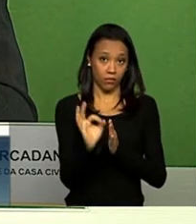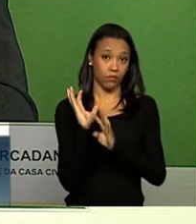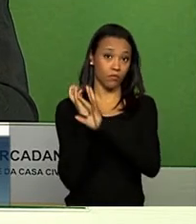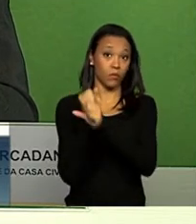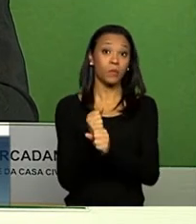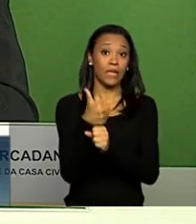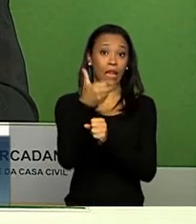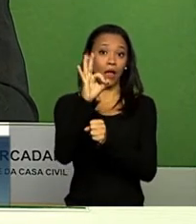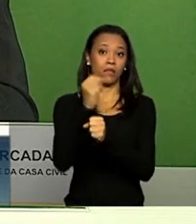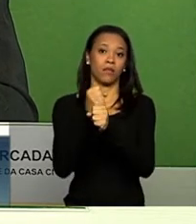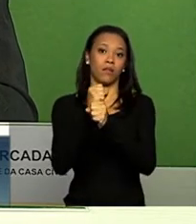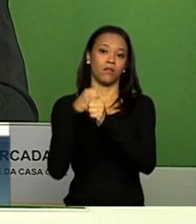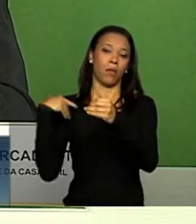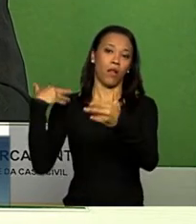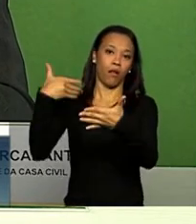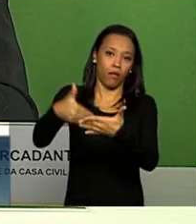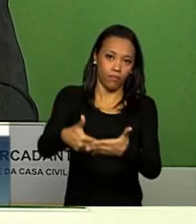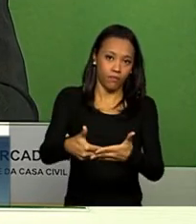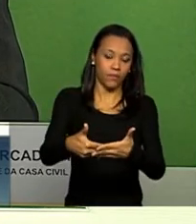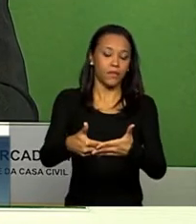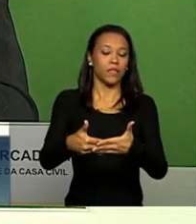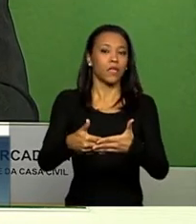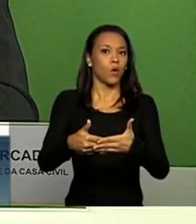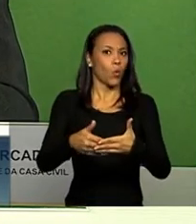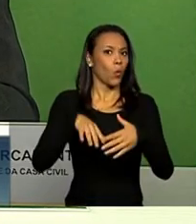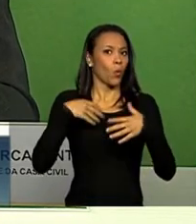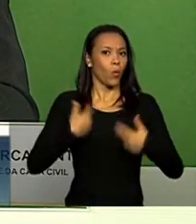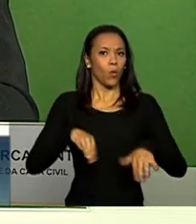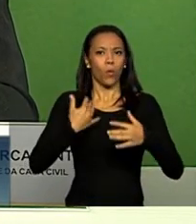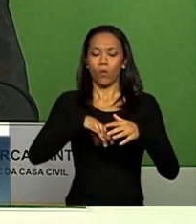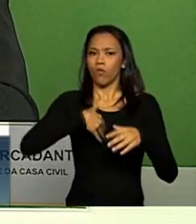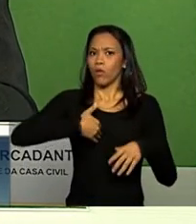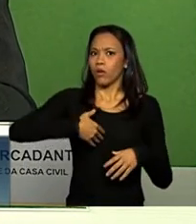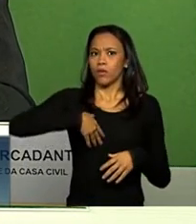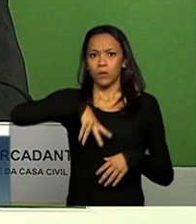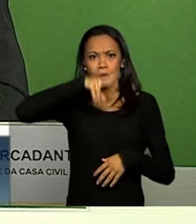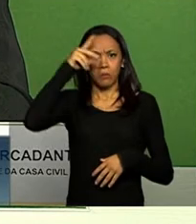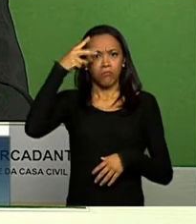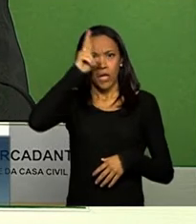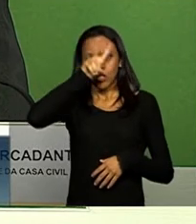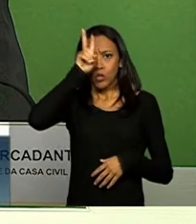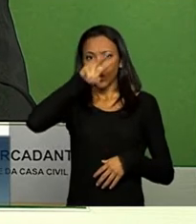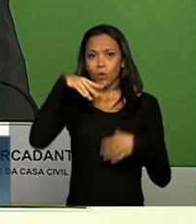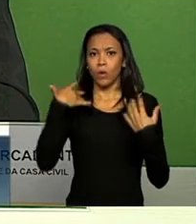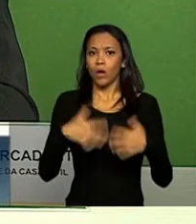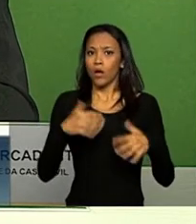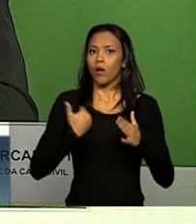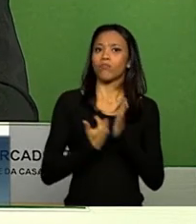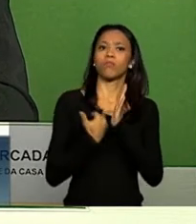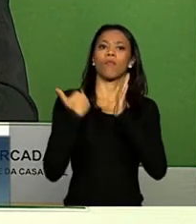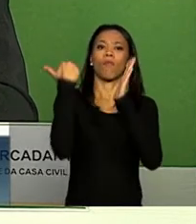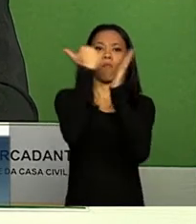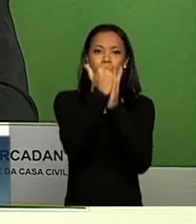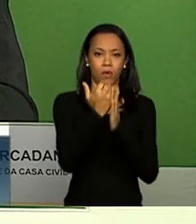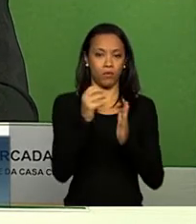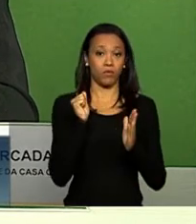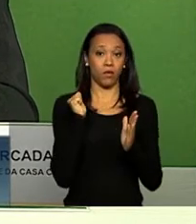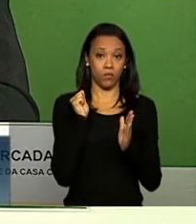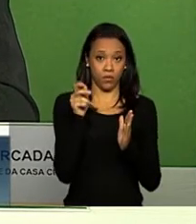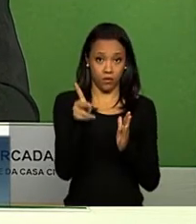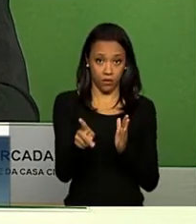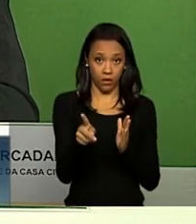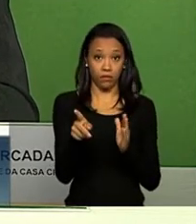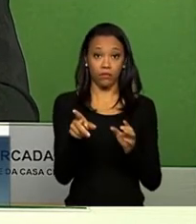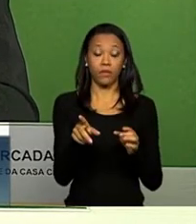anos. O maior crescimento da história dos aposentados e pensionistas do país. E todos